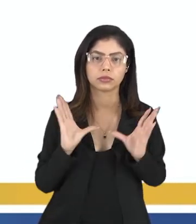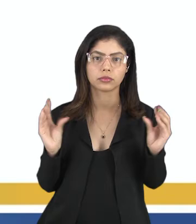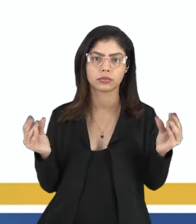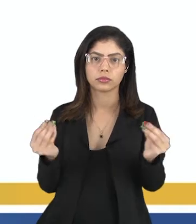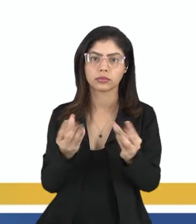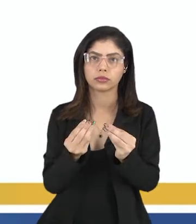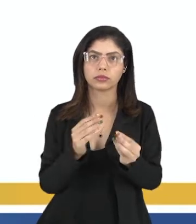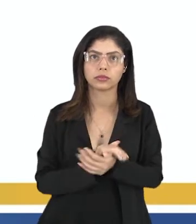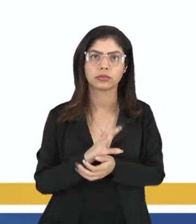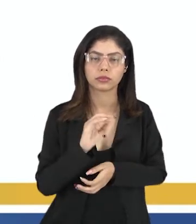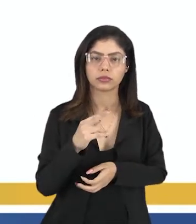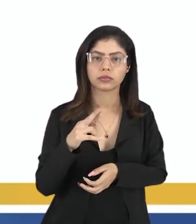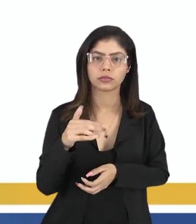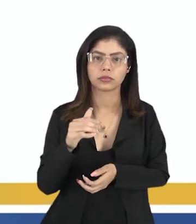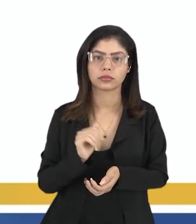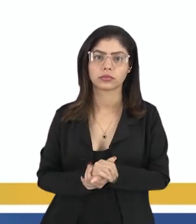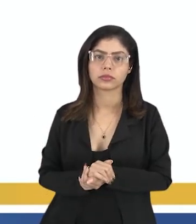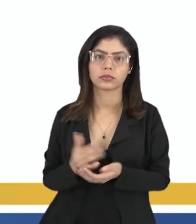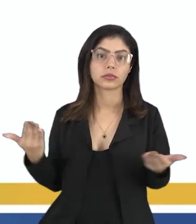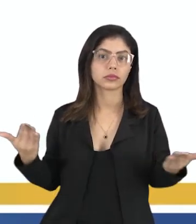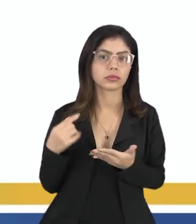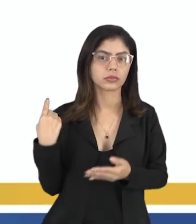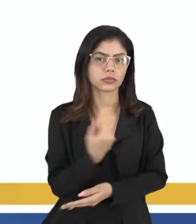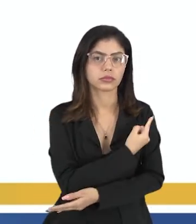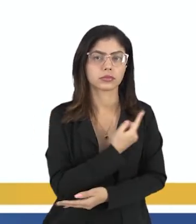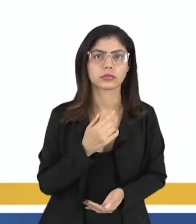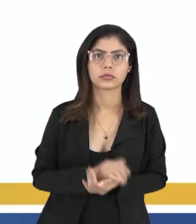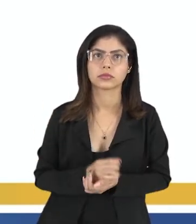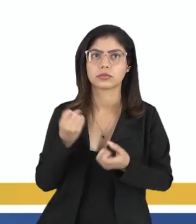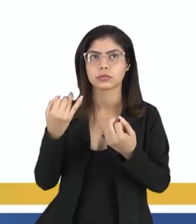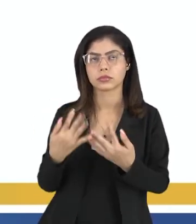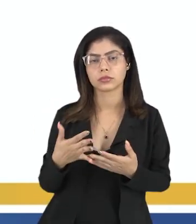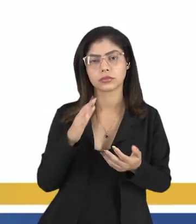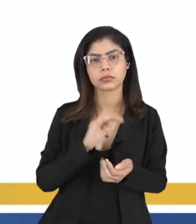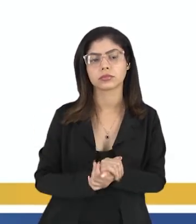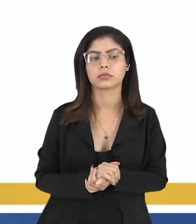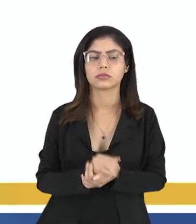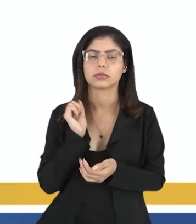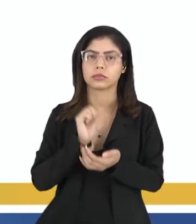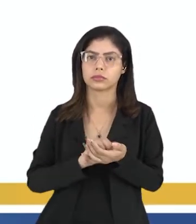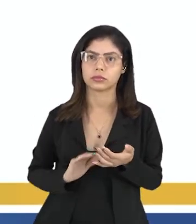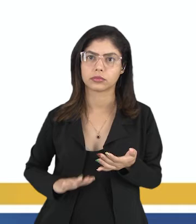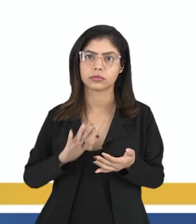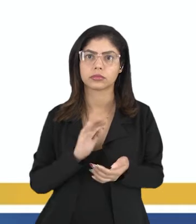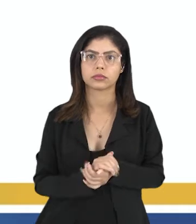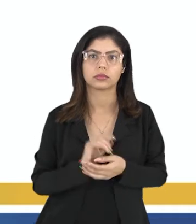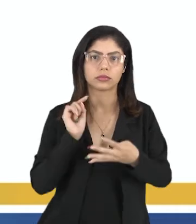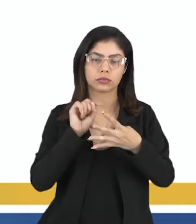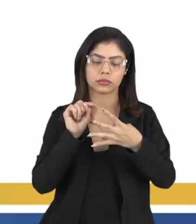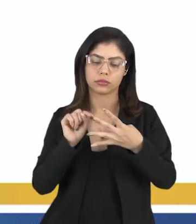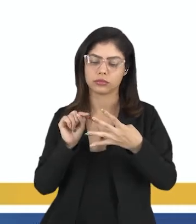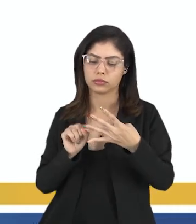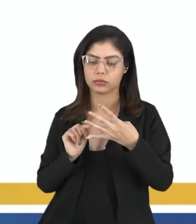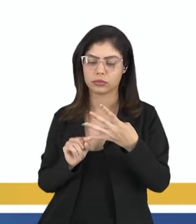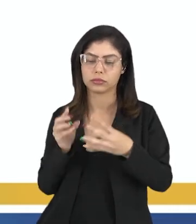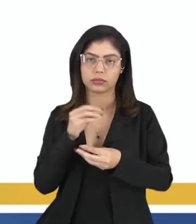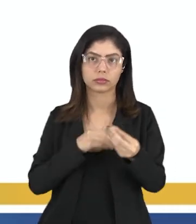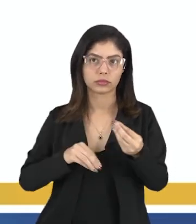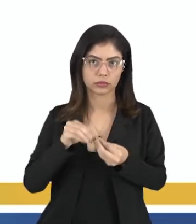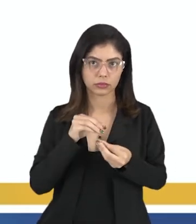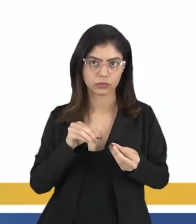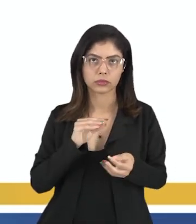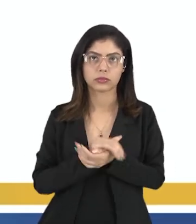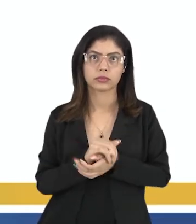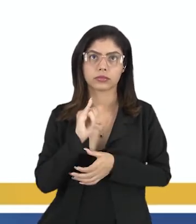substância composta, ok? Então, agora a gente vai estar aplicando esses conhecimentos, né? São 4 tipos de